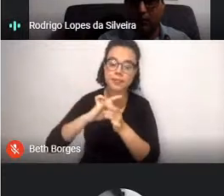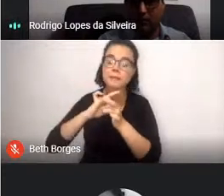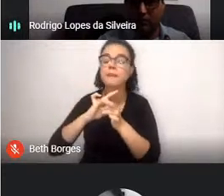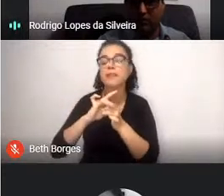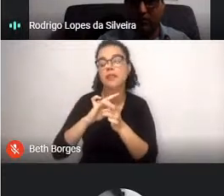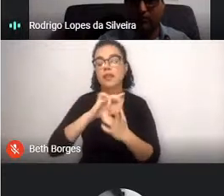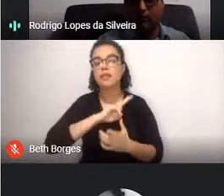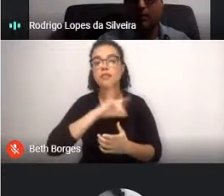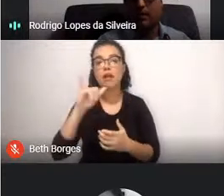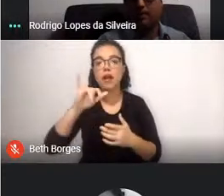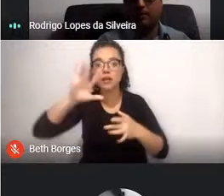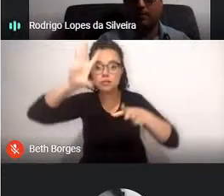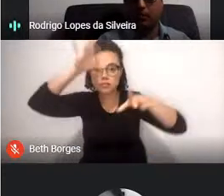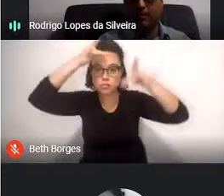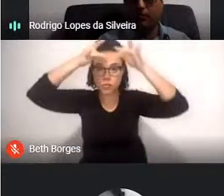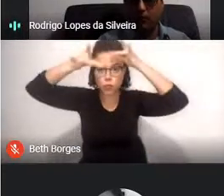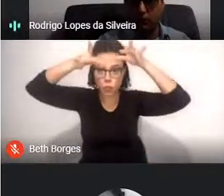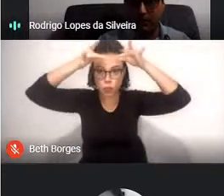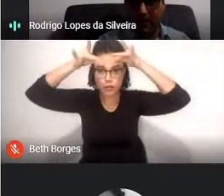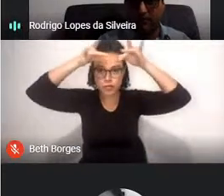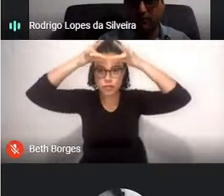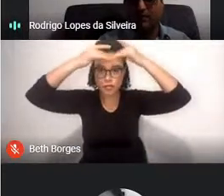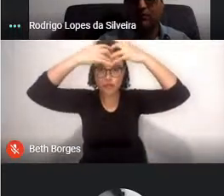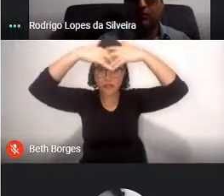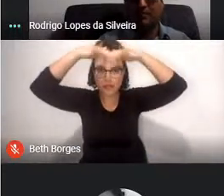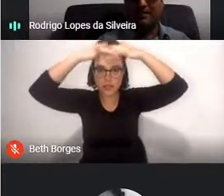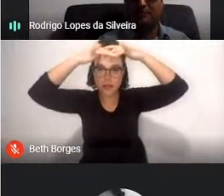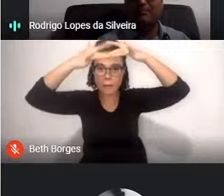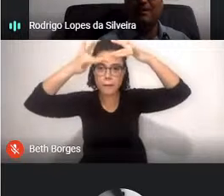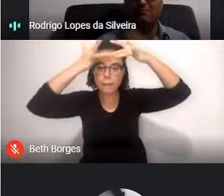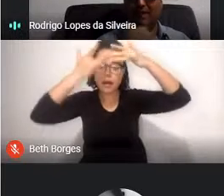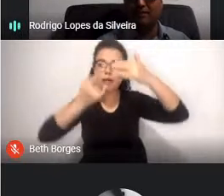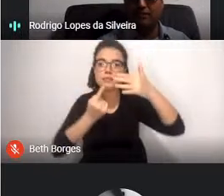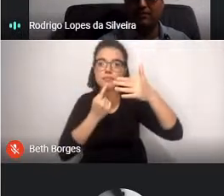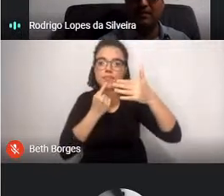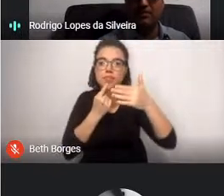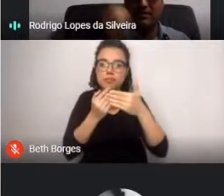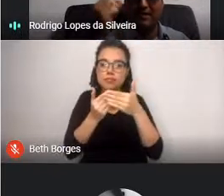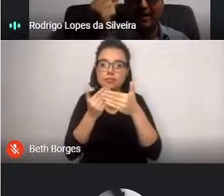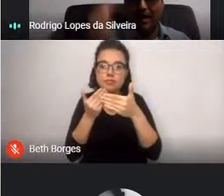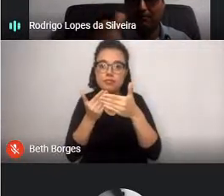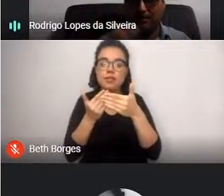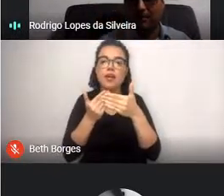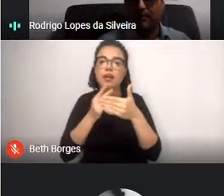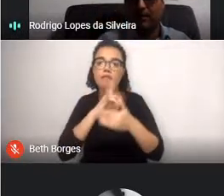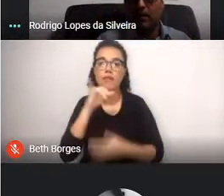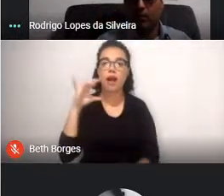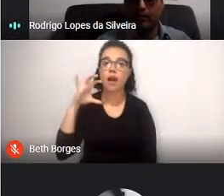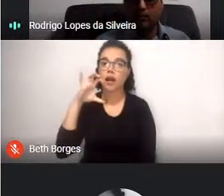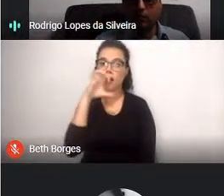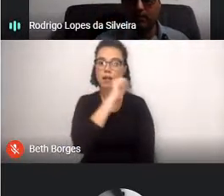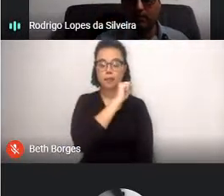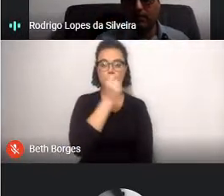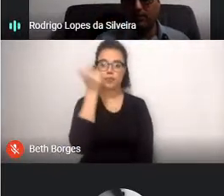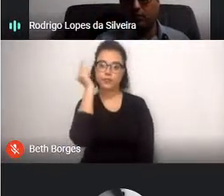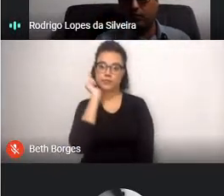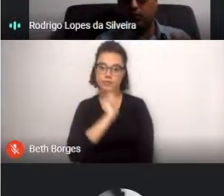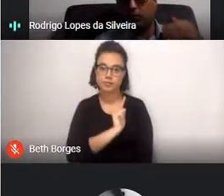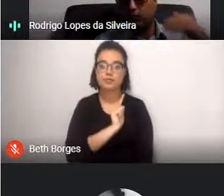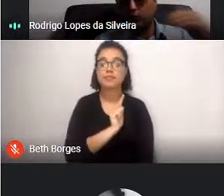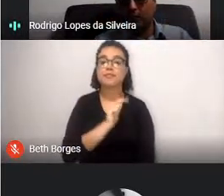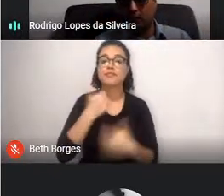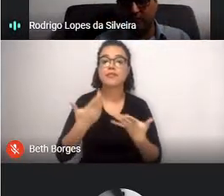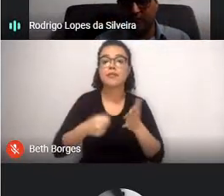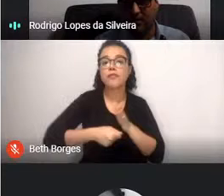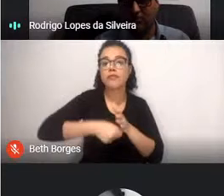para o cognitivo, para a memória de curto prazo, de uma maneira bem mais eficiente e rápida. O que muitas vezes o